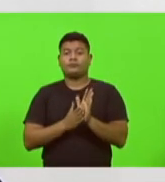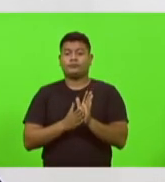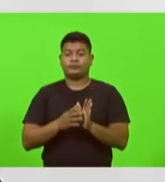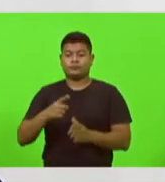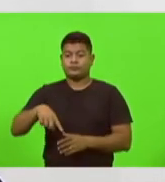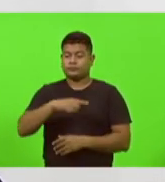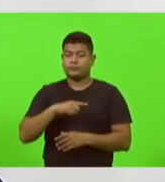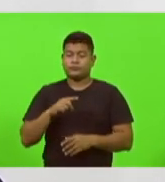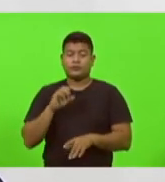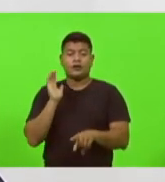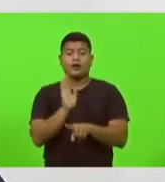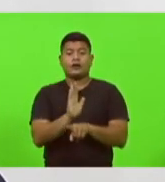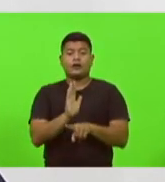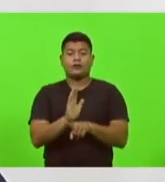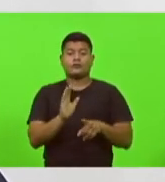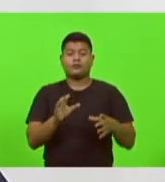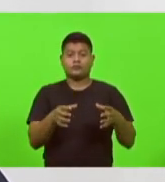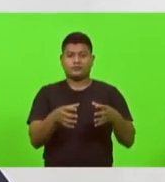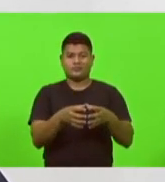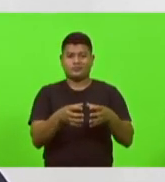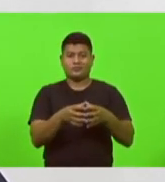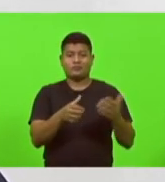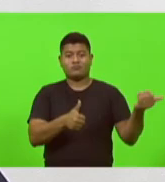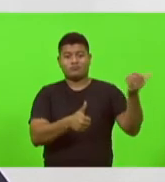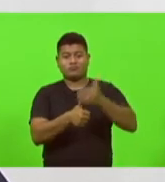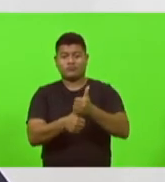feito. E